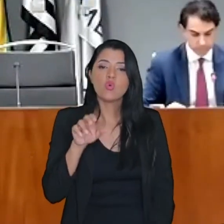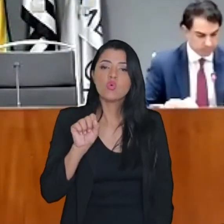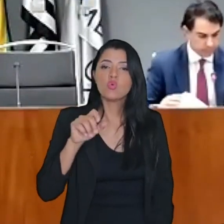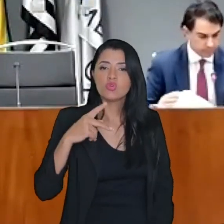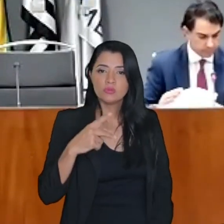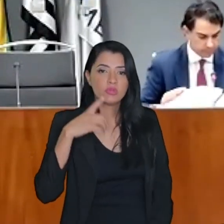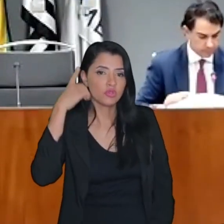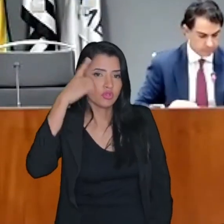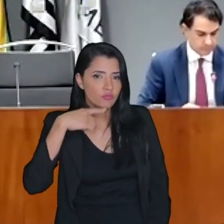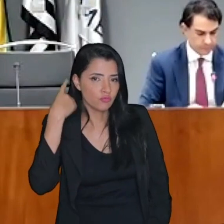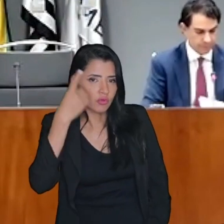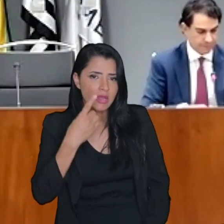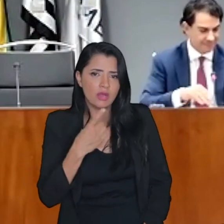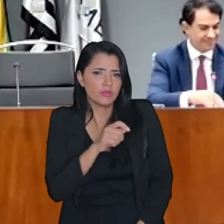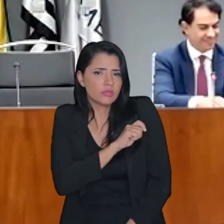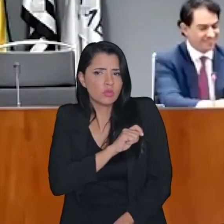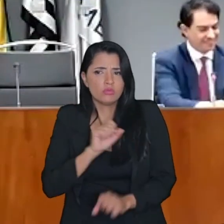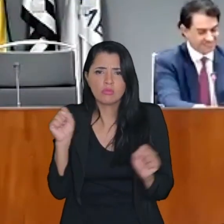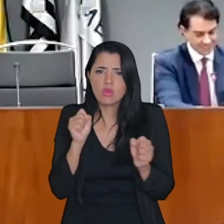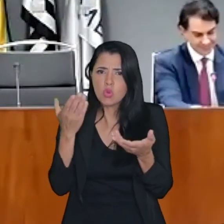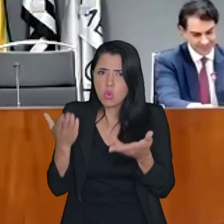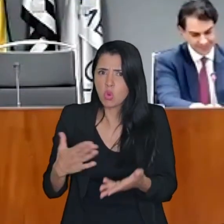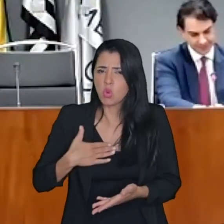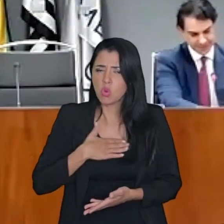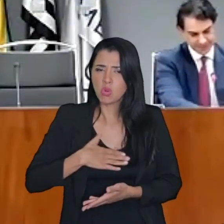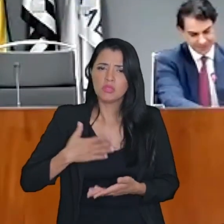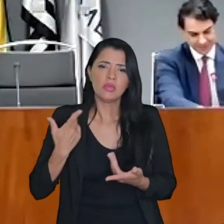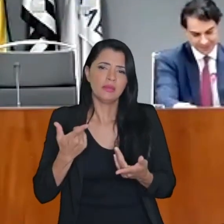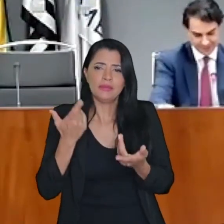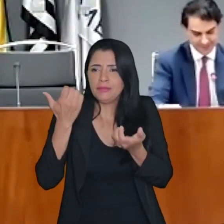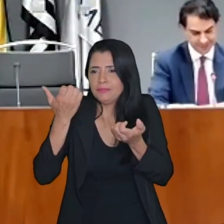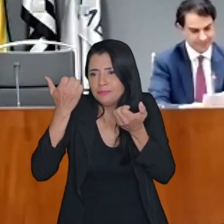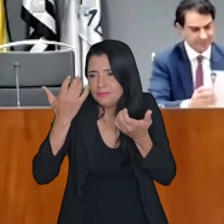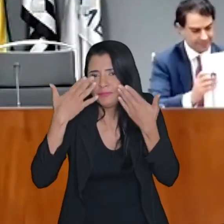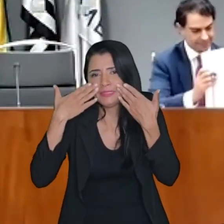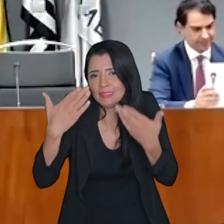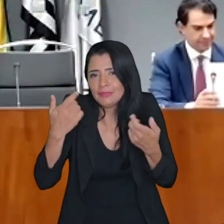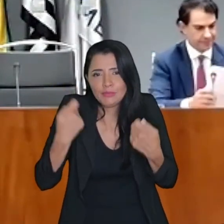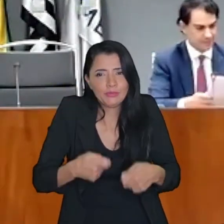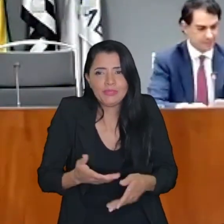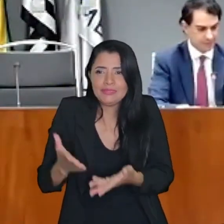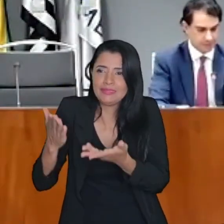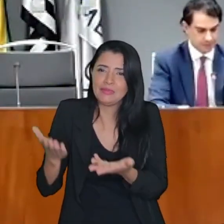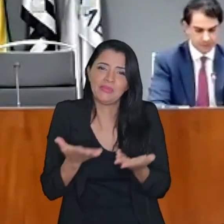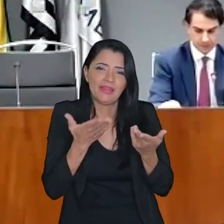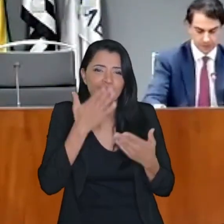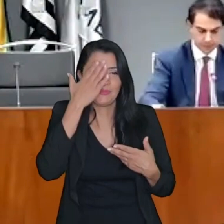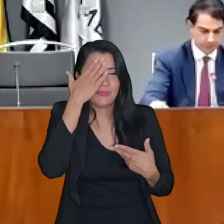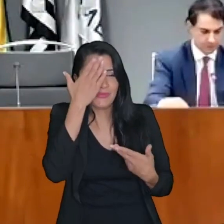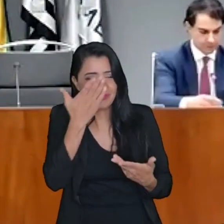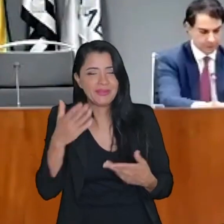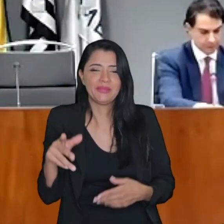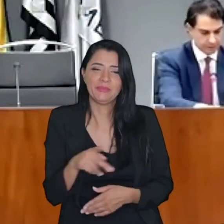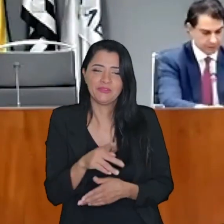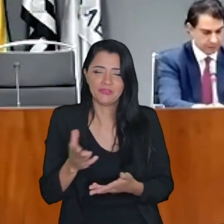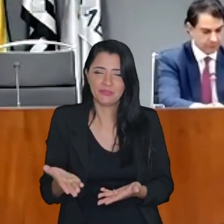advogado, muito querido pelos alunos, e também dispensa maiores apresentações. Já passo a palavra. Muito obrigada, professor.